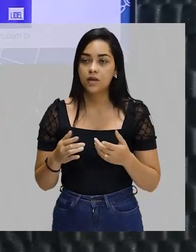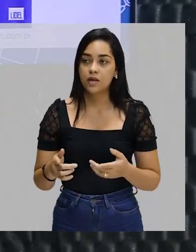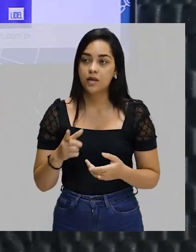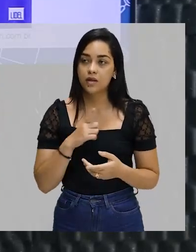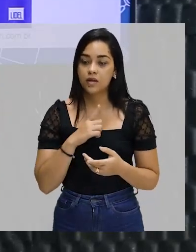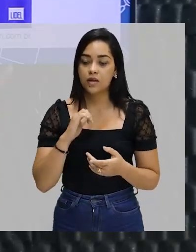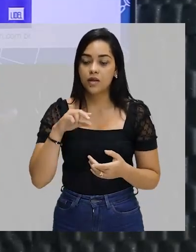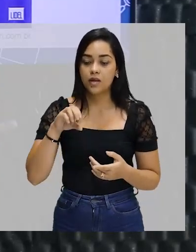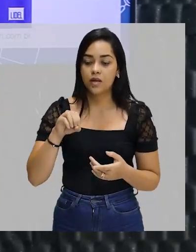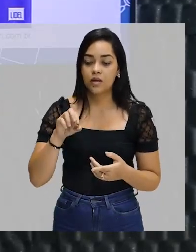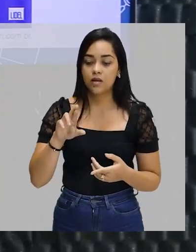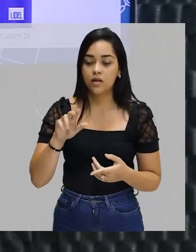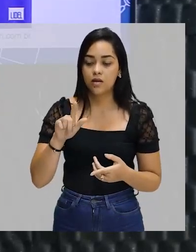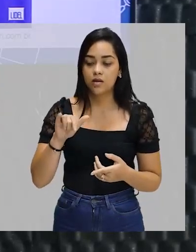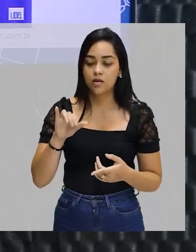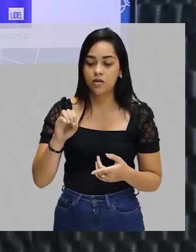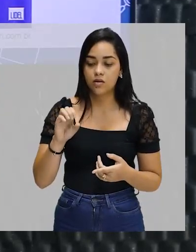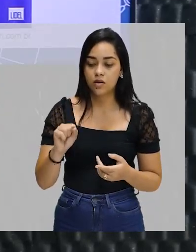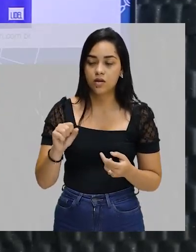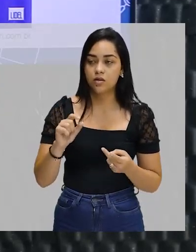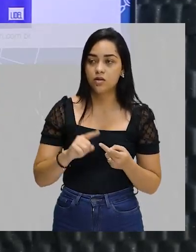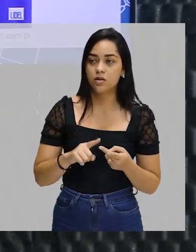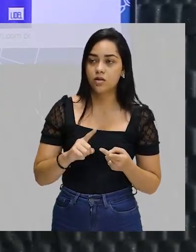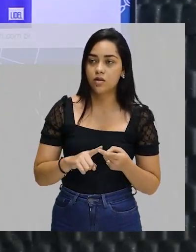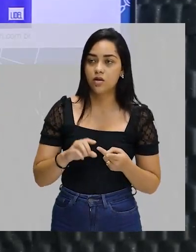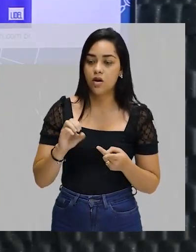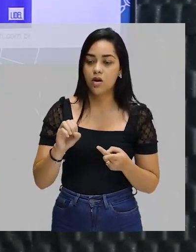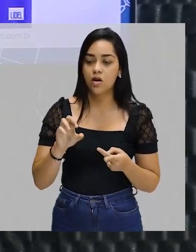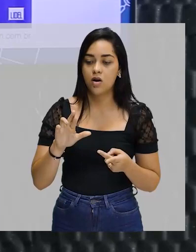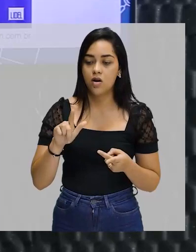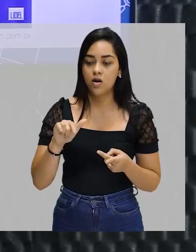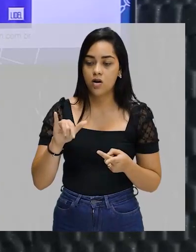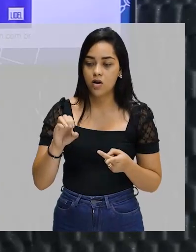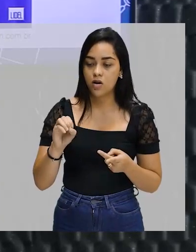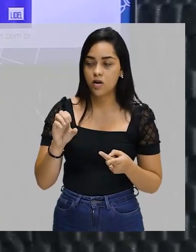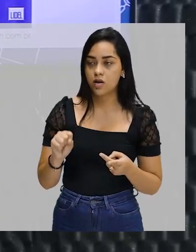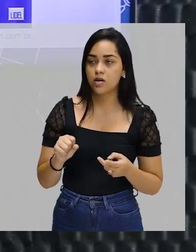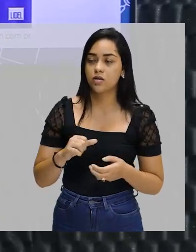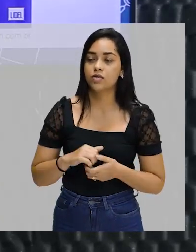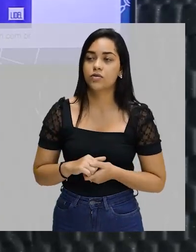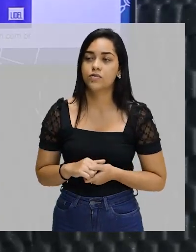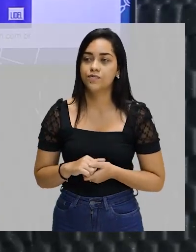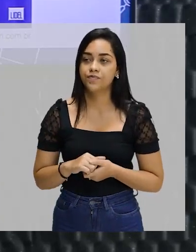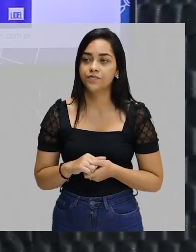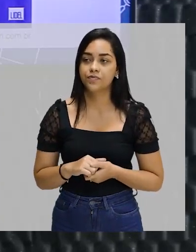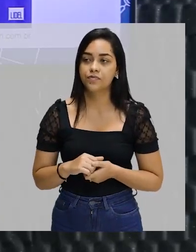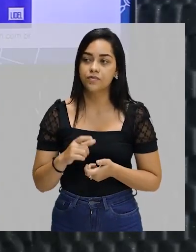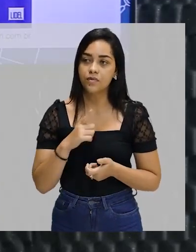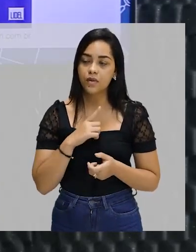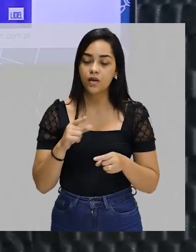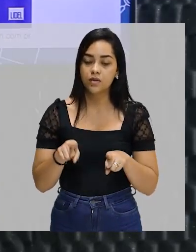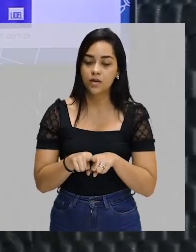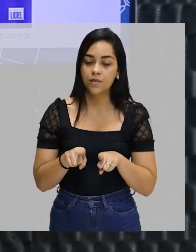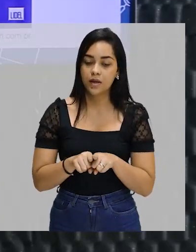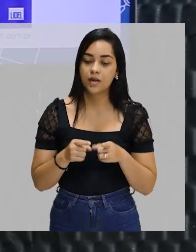compostos inorgânicos quanto os compostos orgânicos, ok? Trouxe até